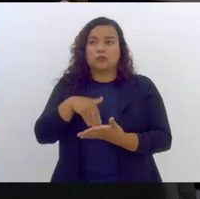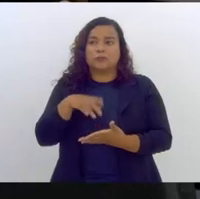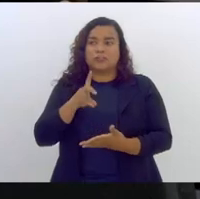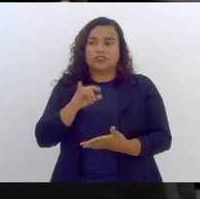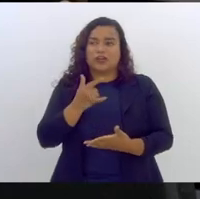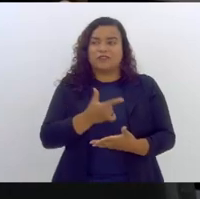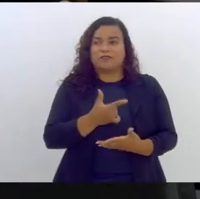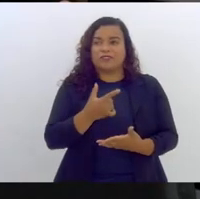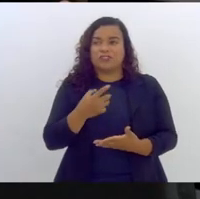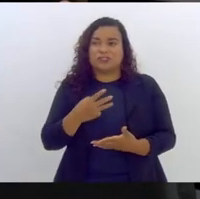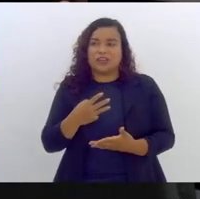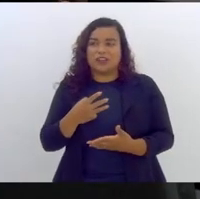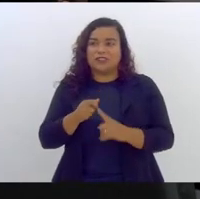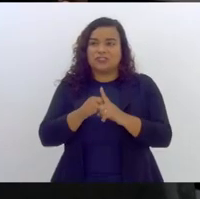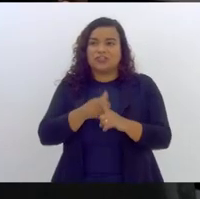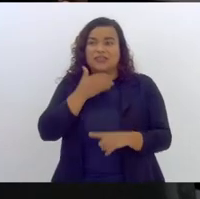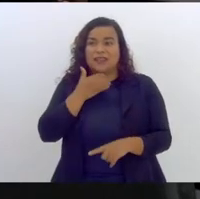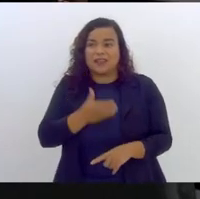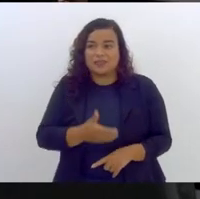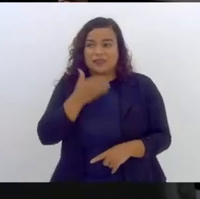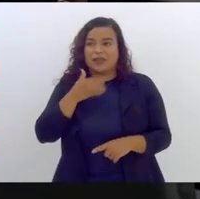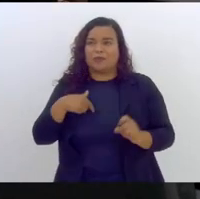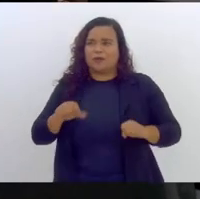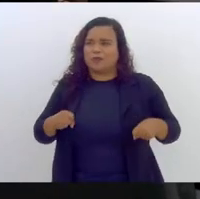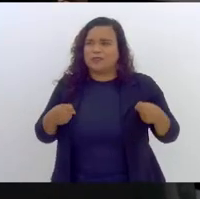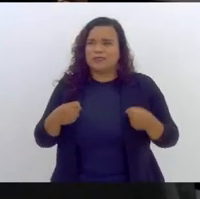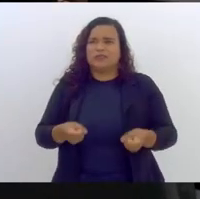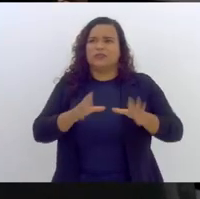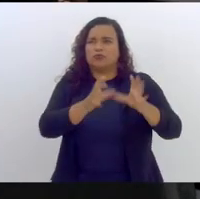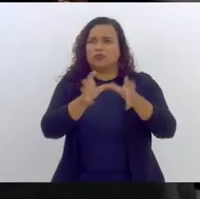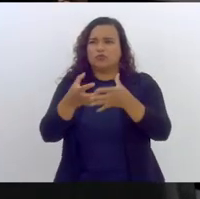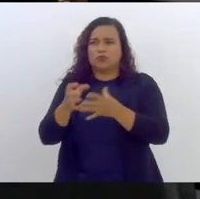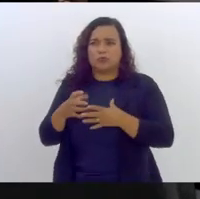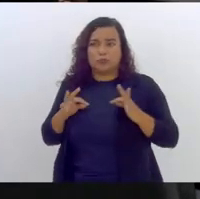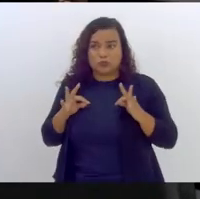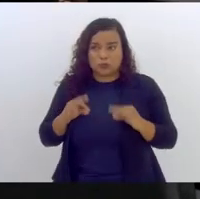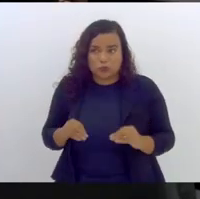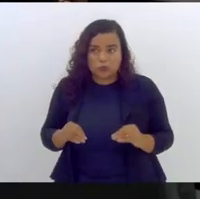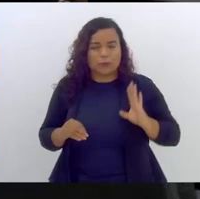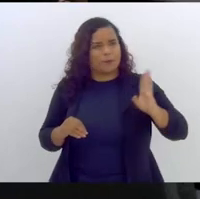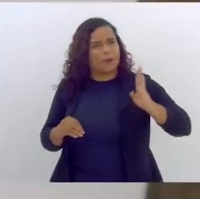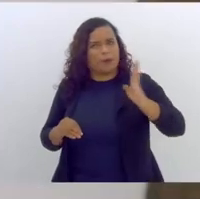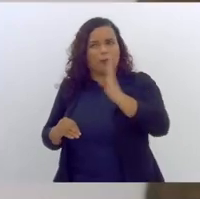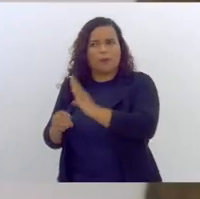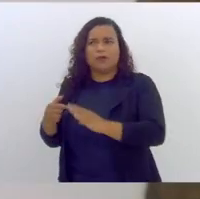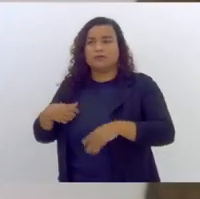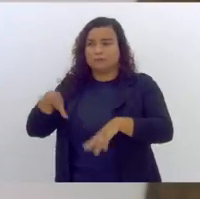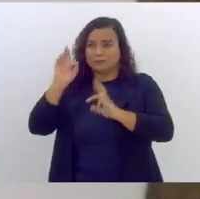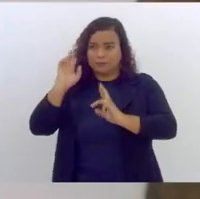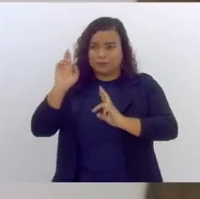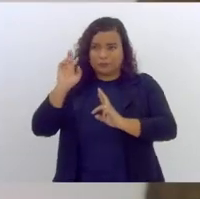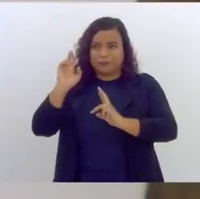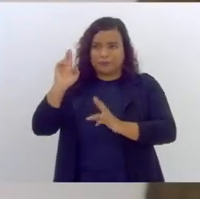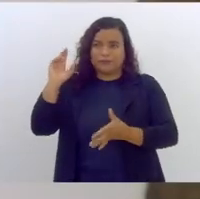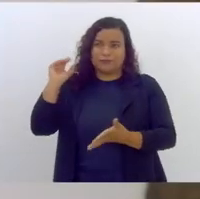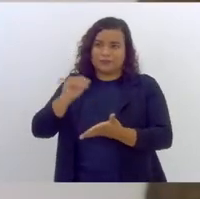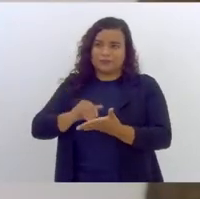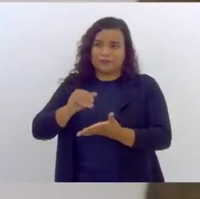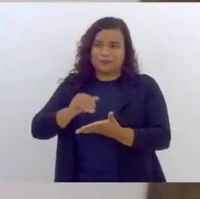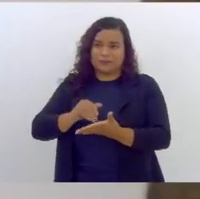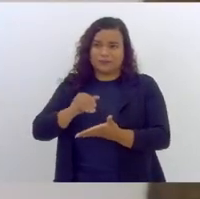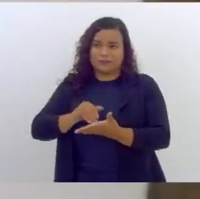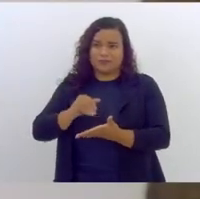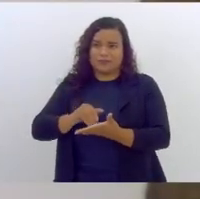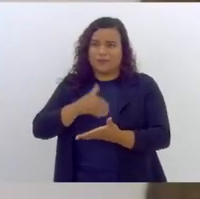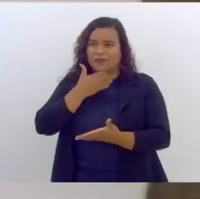23 de dezembro e eu corri todas as turmas E eu desejei para eles que aquele fosse o último